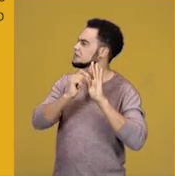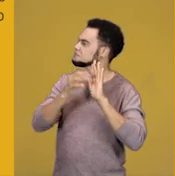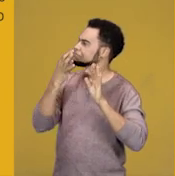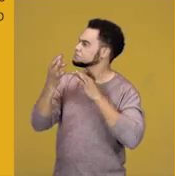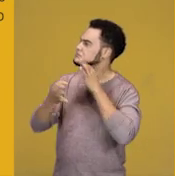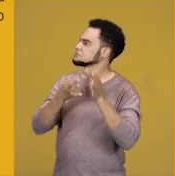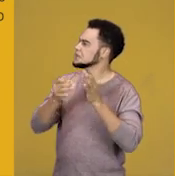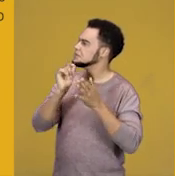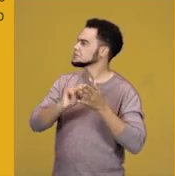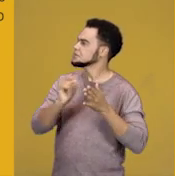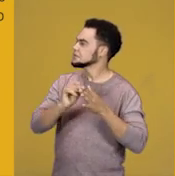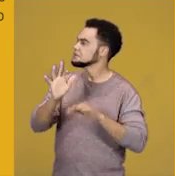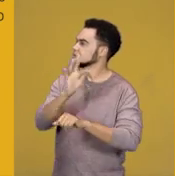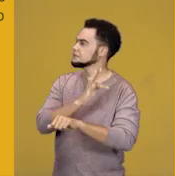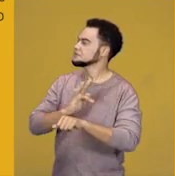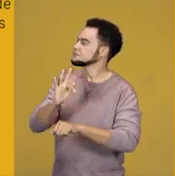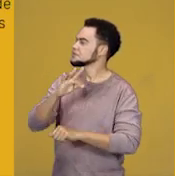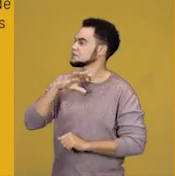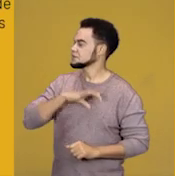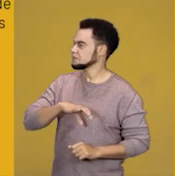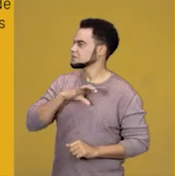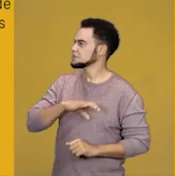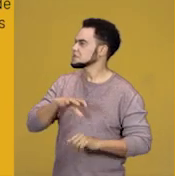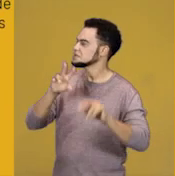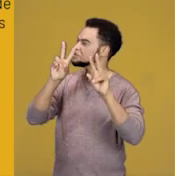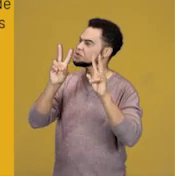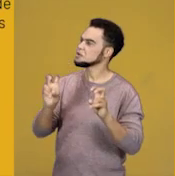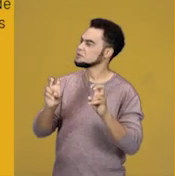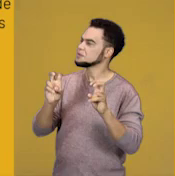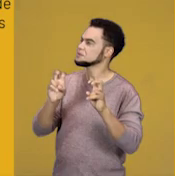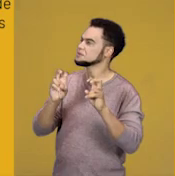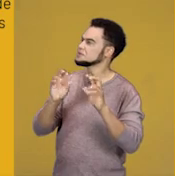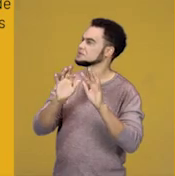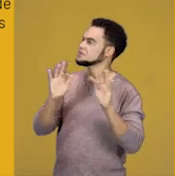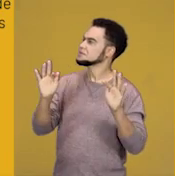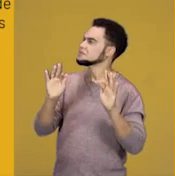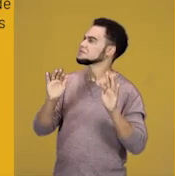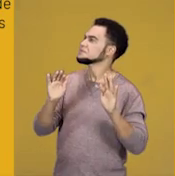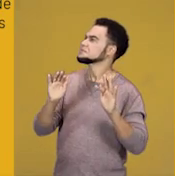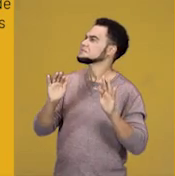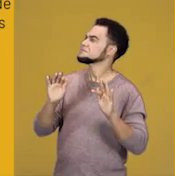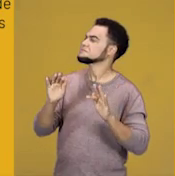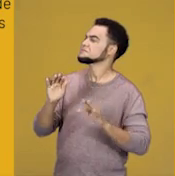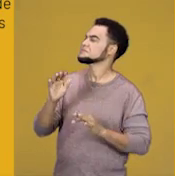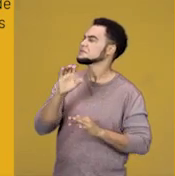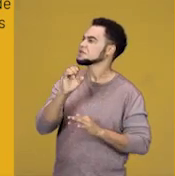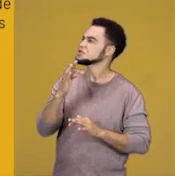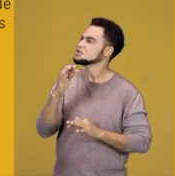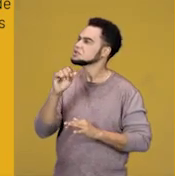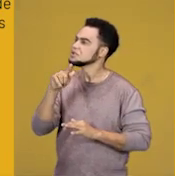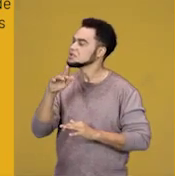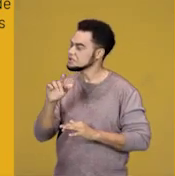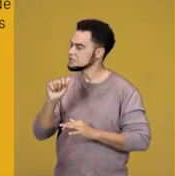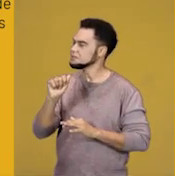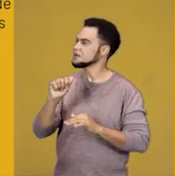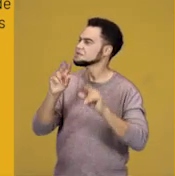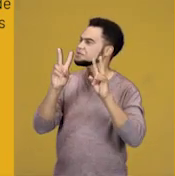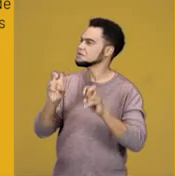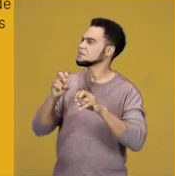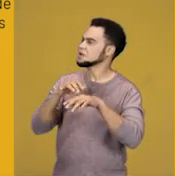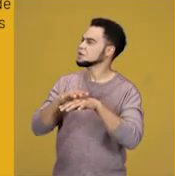escrita formal da língua portuguesa sobre o tema o estigma associado às doenças mentais na sociedade